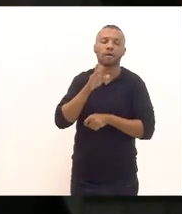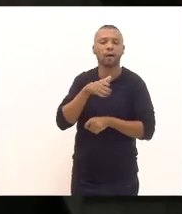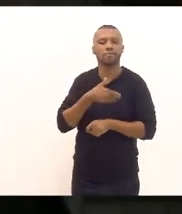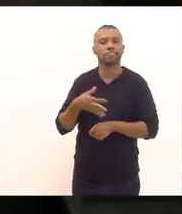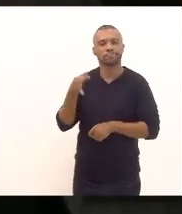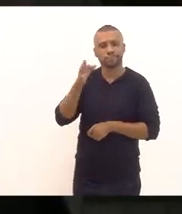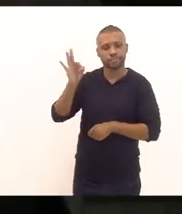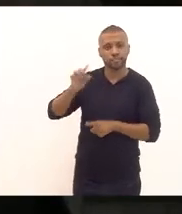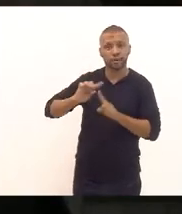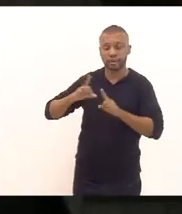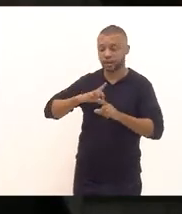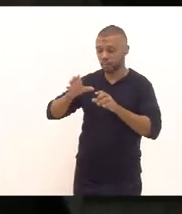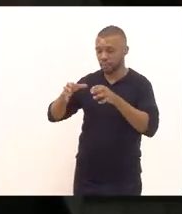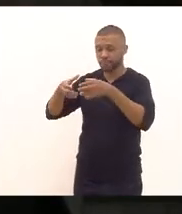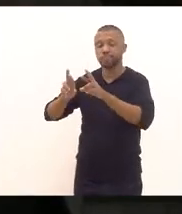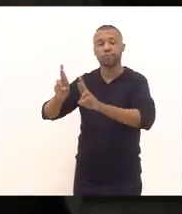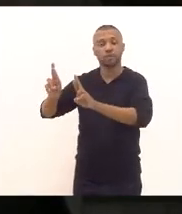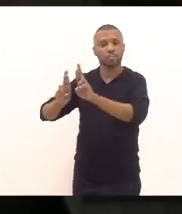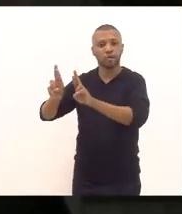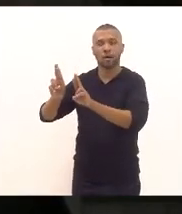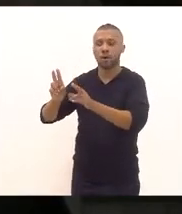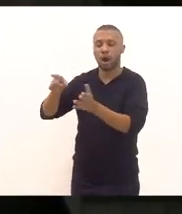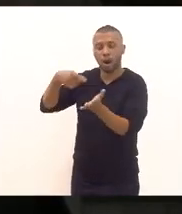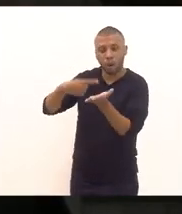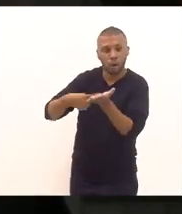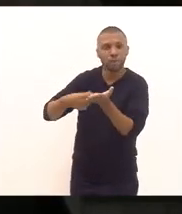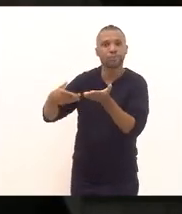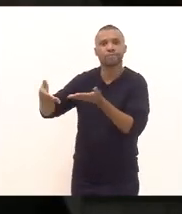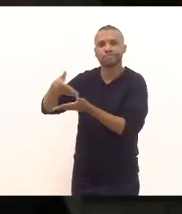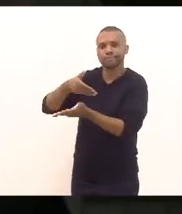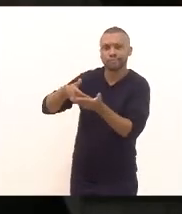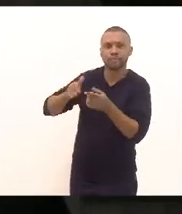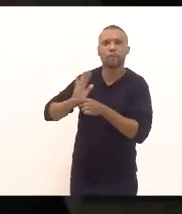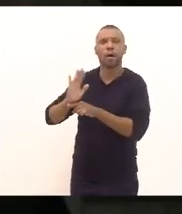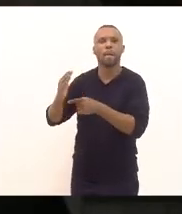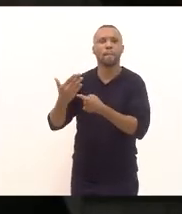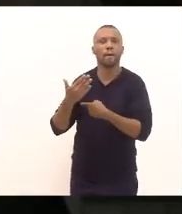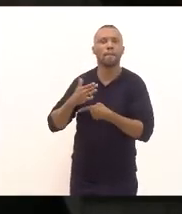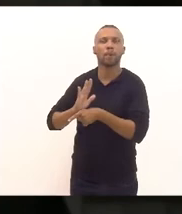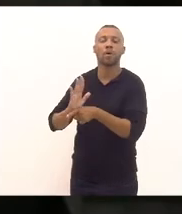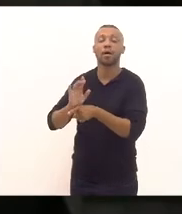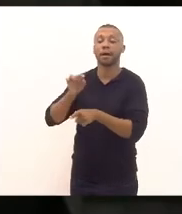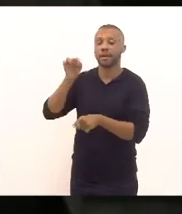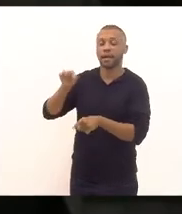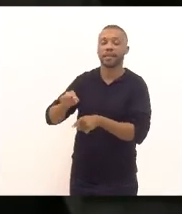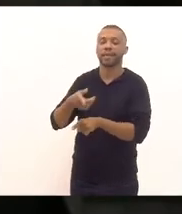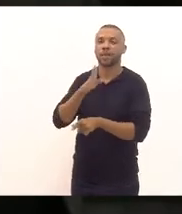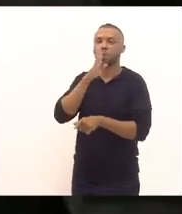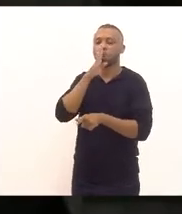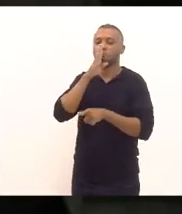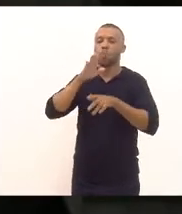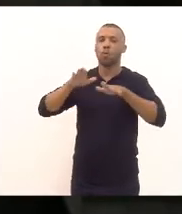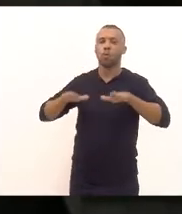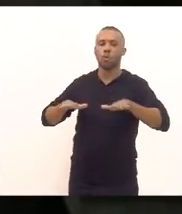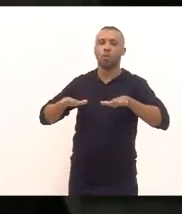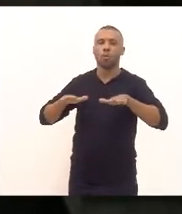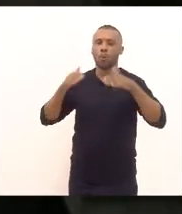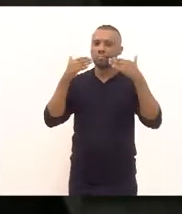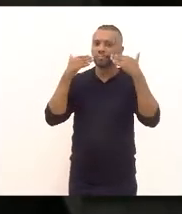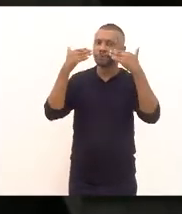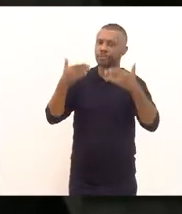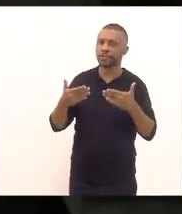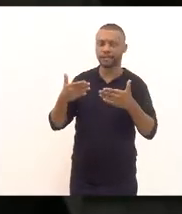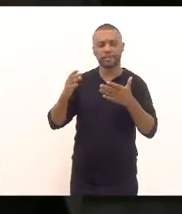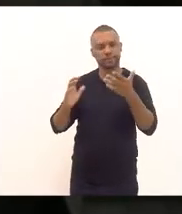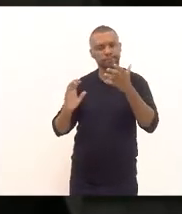anel tem uma delegação de competência é um acordo de cooperação técnica com a Gênese EA Gênese está inerte e inerte diante desses fatos